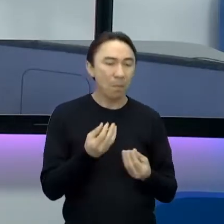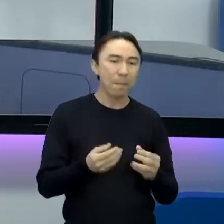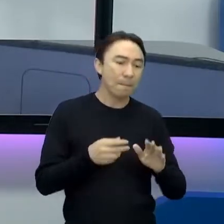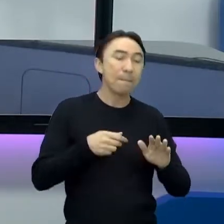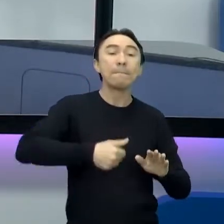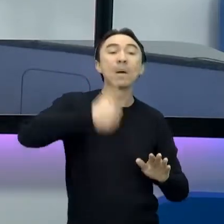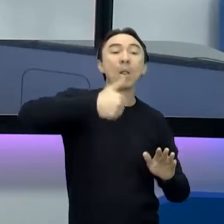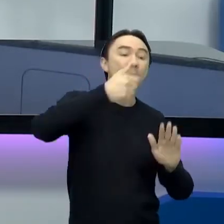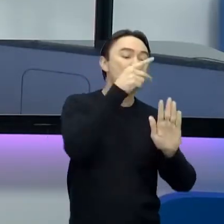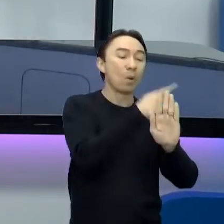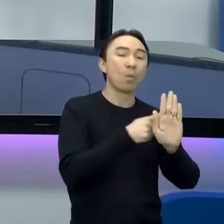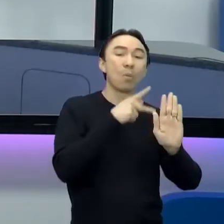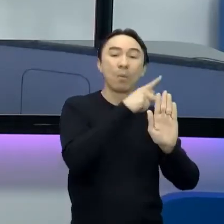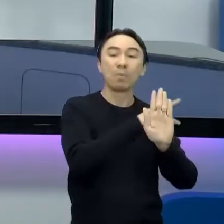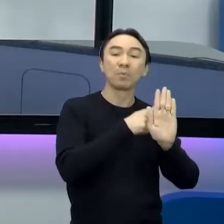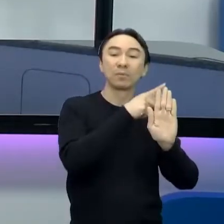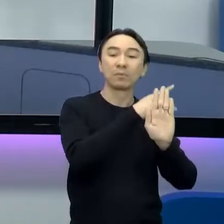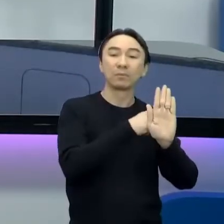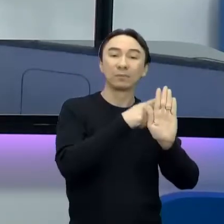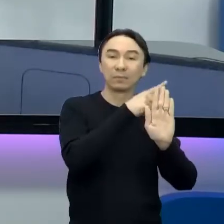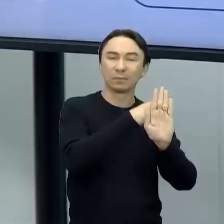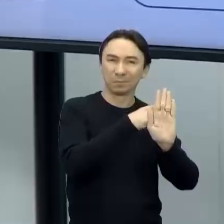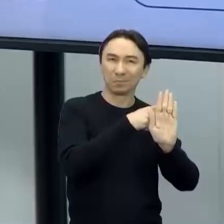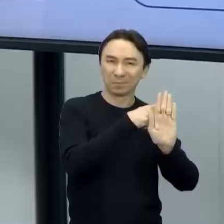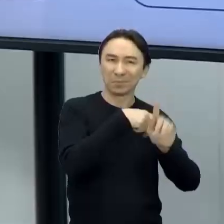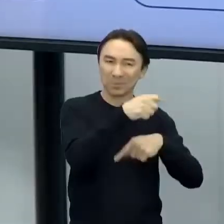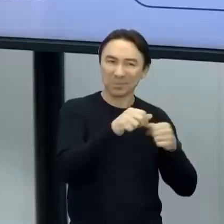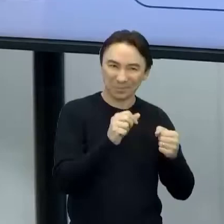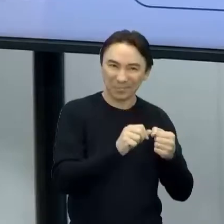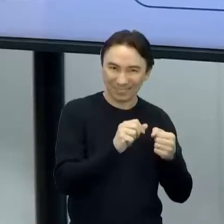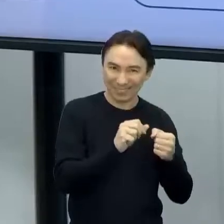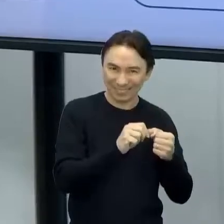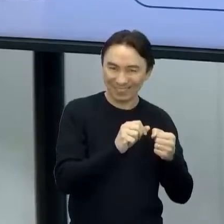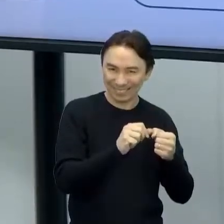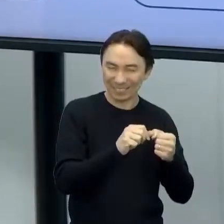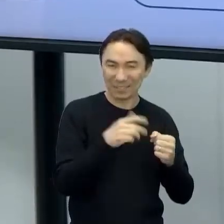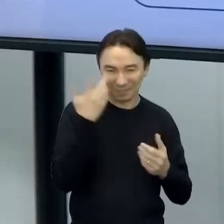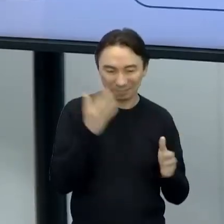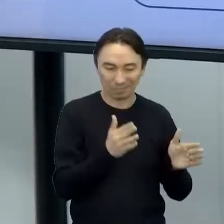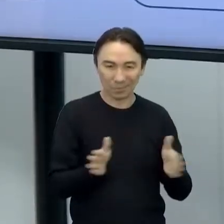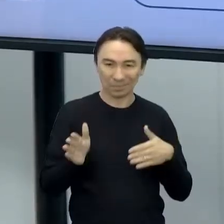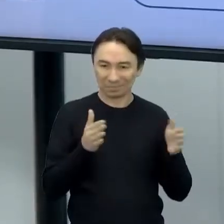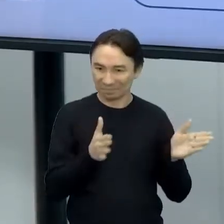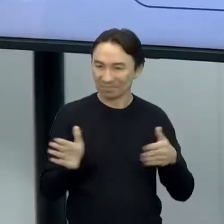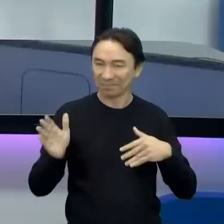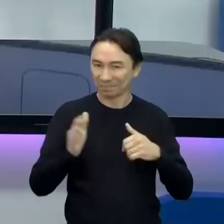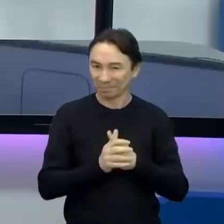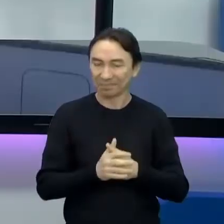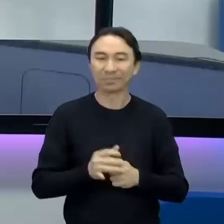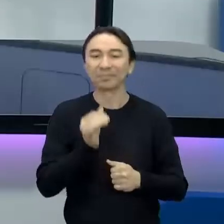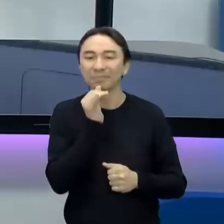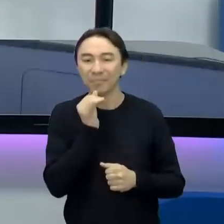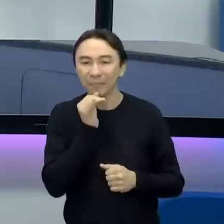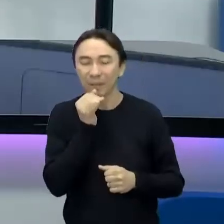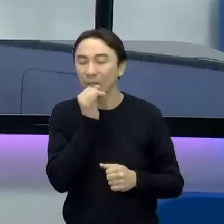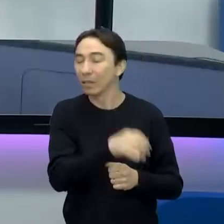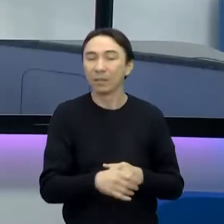que eu desenvolva a longa escala. Lembra que a gente falou na sexta-feira? Se eu faço algo